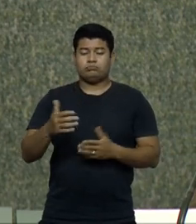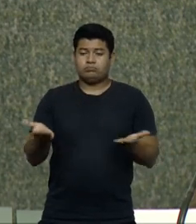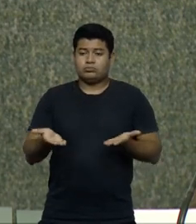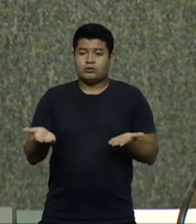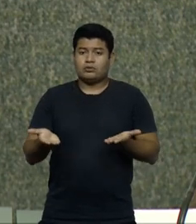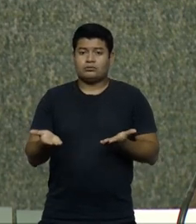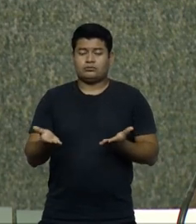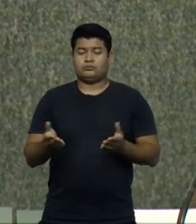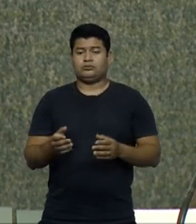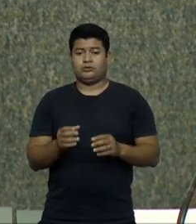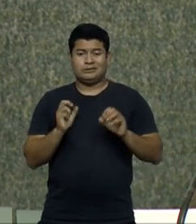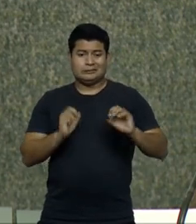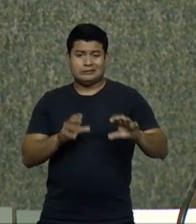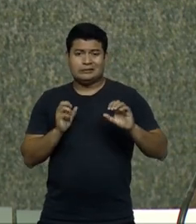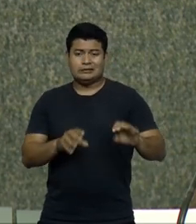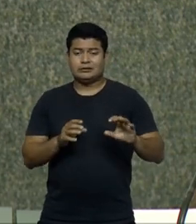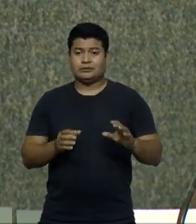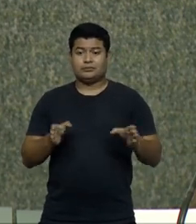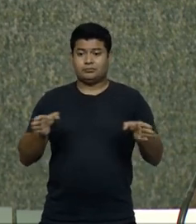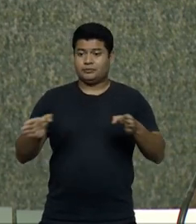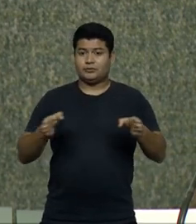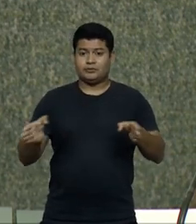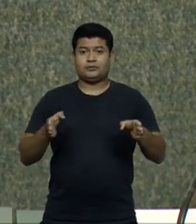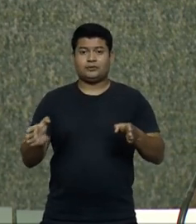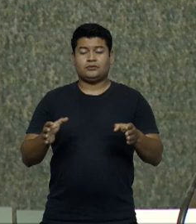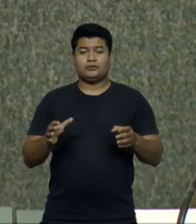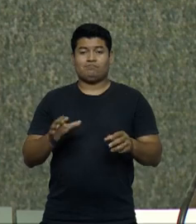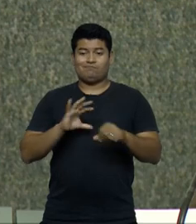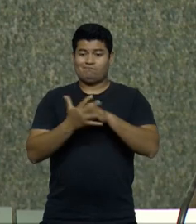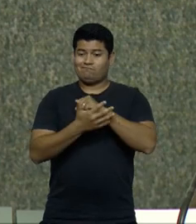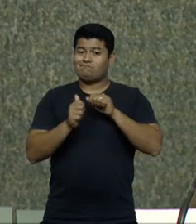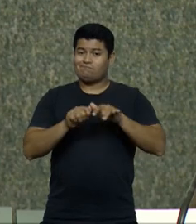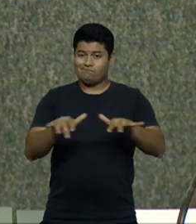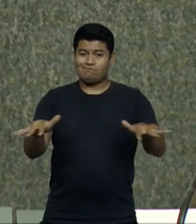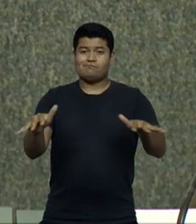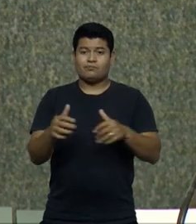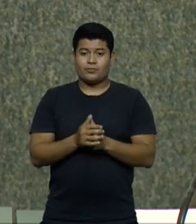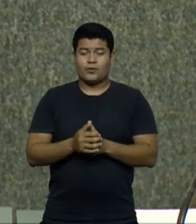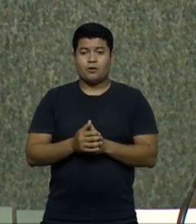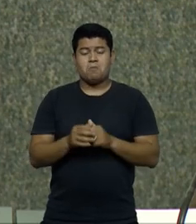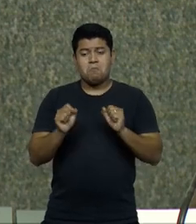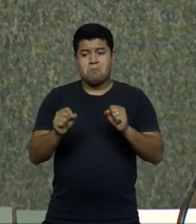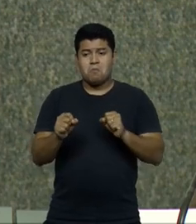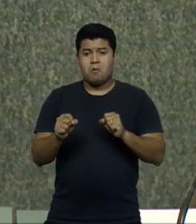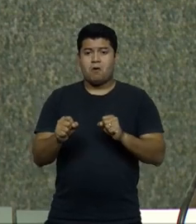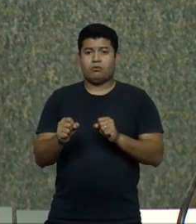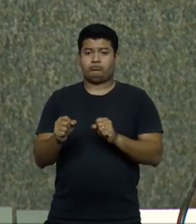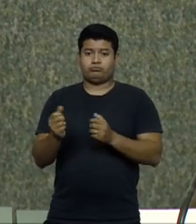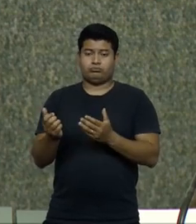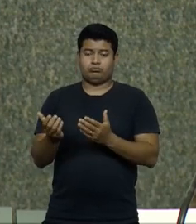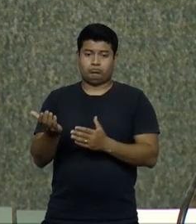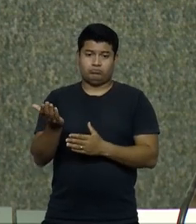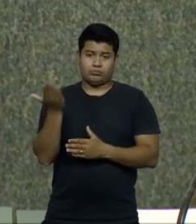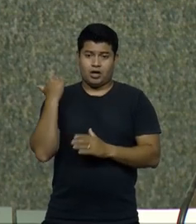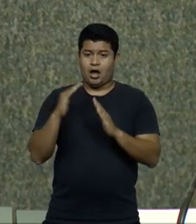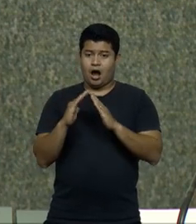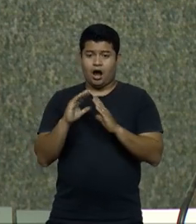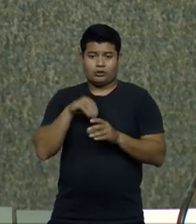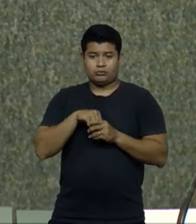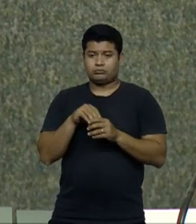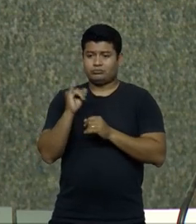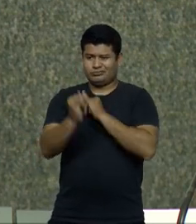esse período da pandemia seja o atendimento remoto seja no retorno e híbrido e agora com nosso retorno é 100 porcento